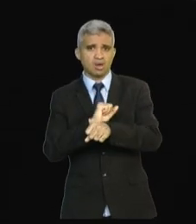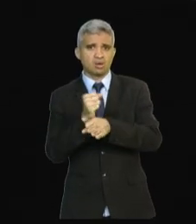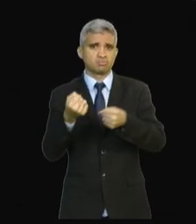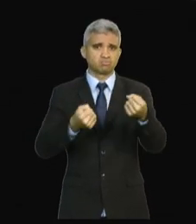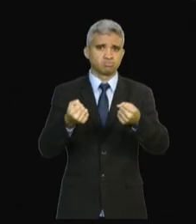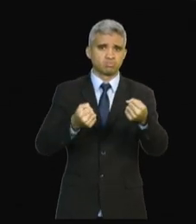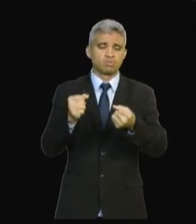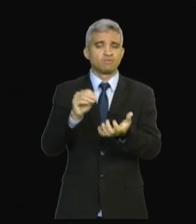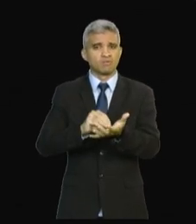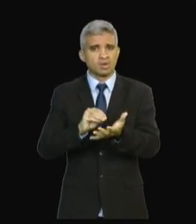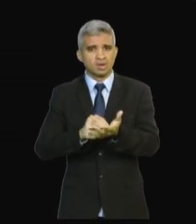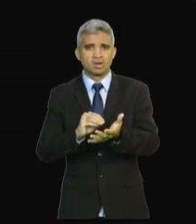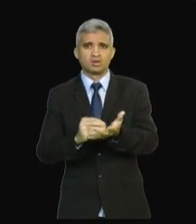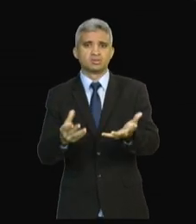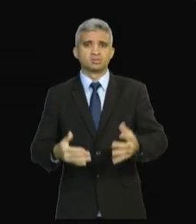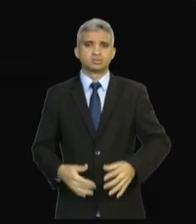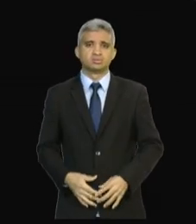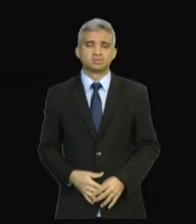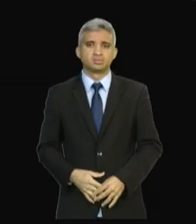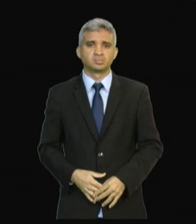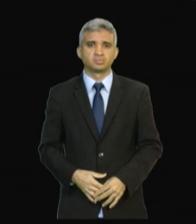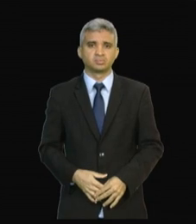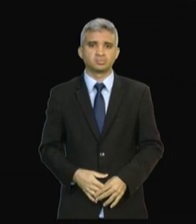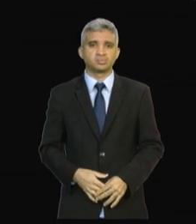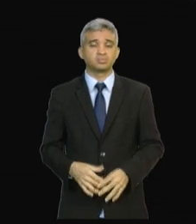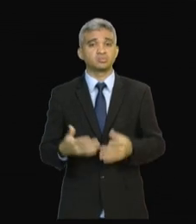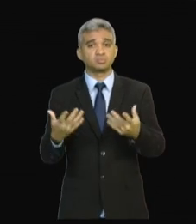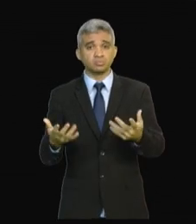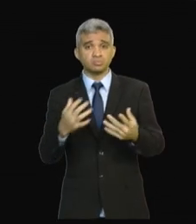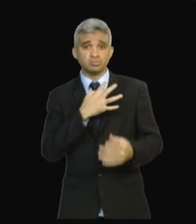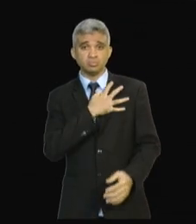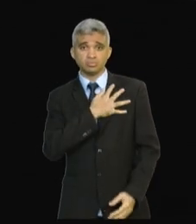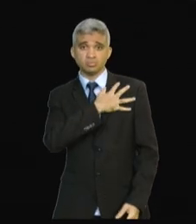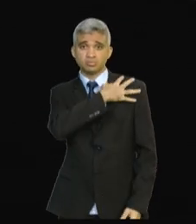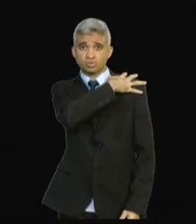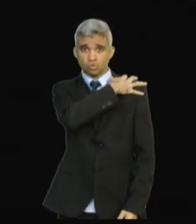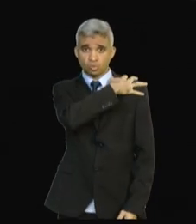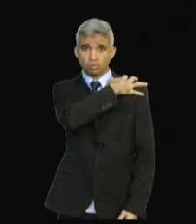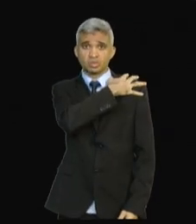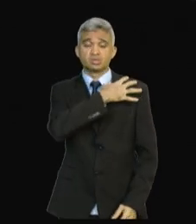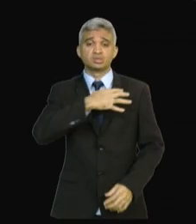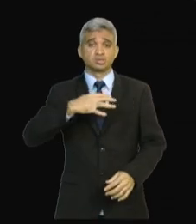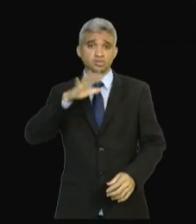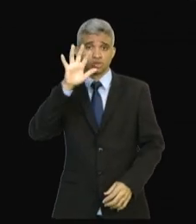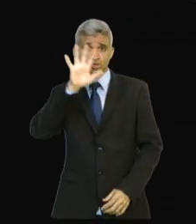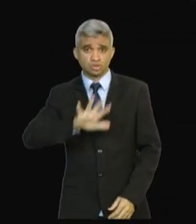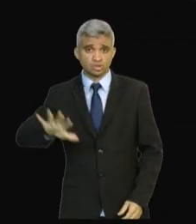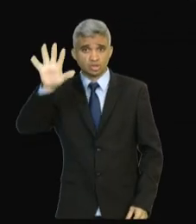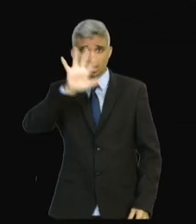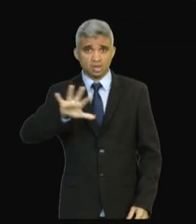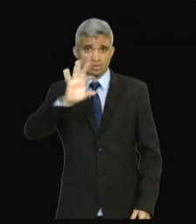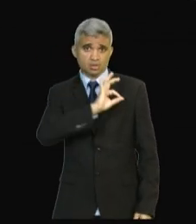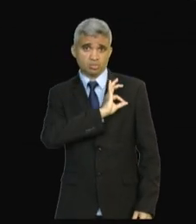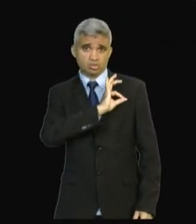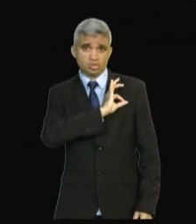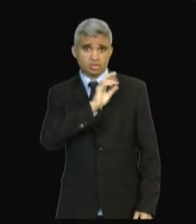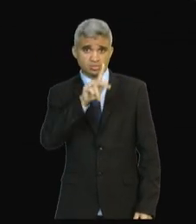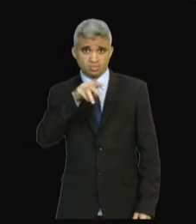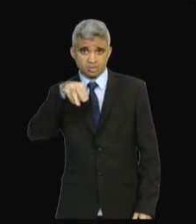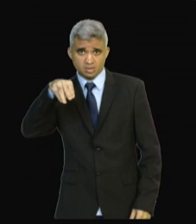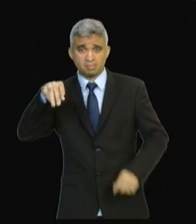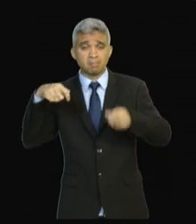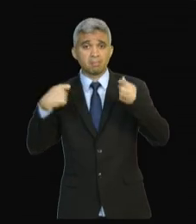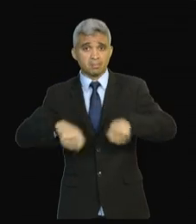aqui dizer que o comandante-geral da Polícia Militar tem que ter um perfil altivo e ativo. Não um comandante que se esconde, que não atende